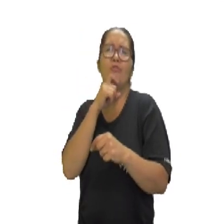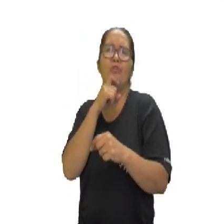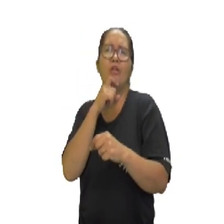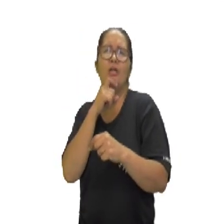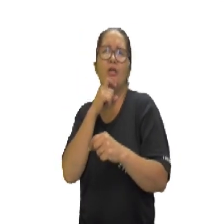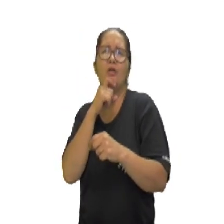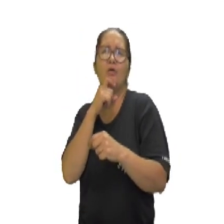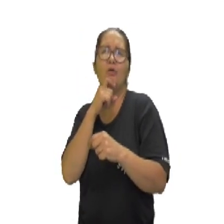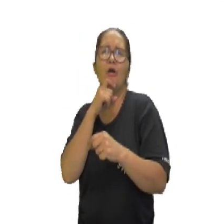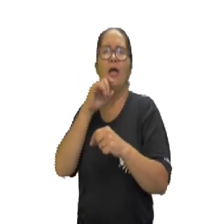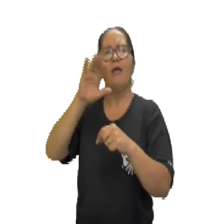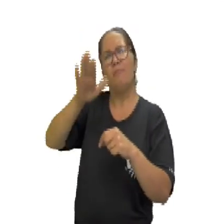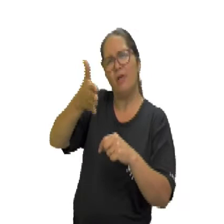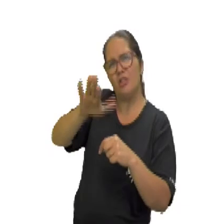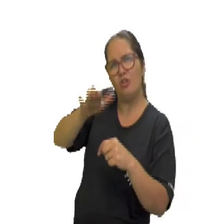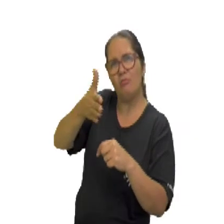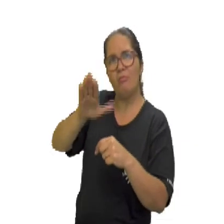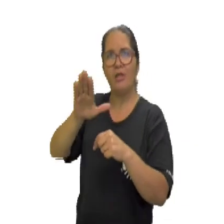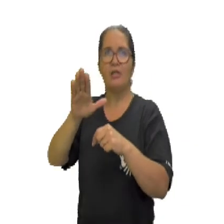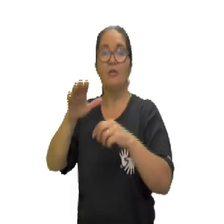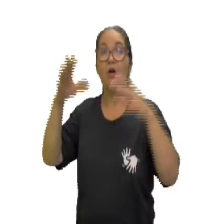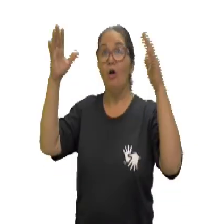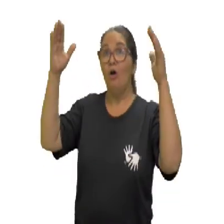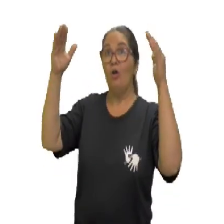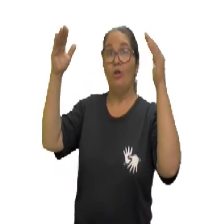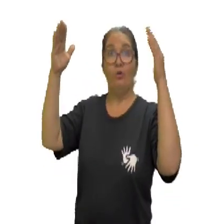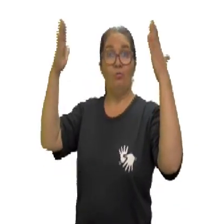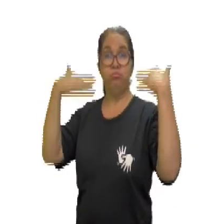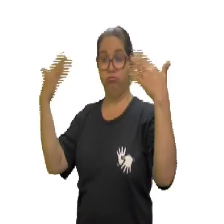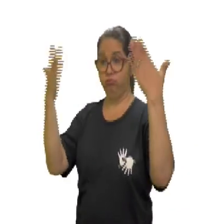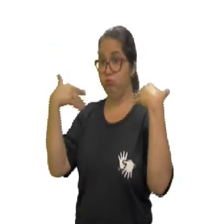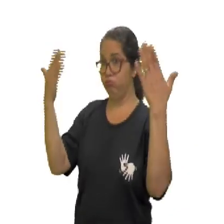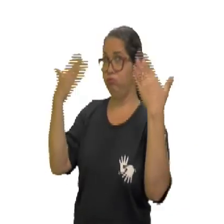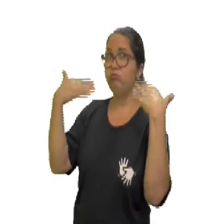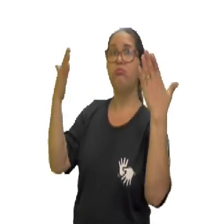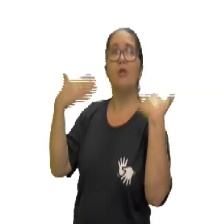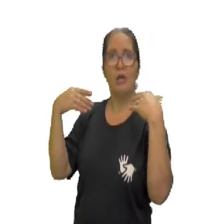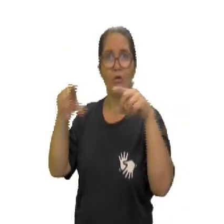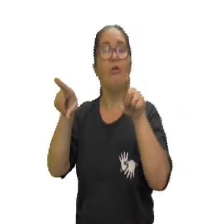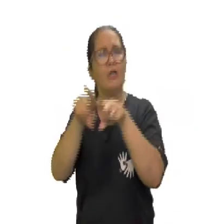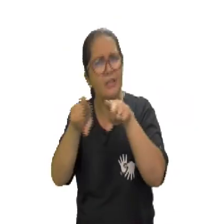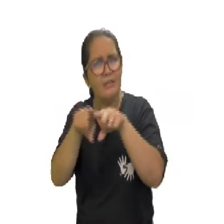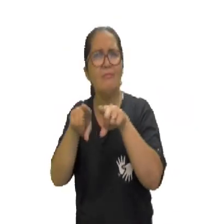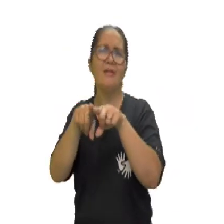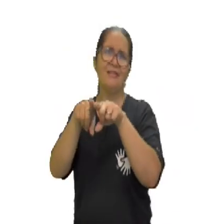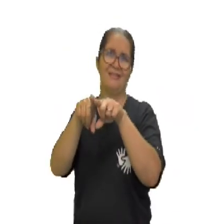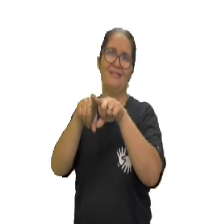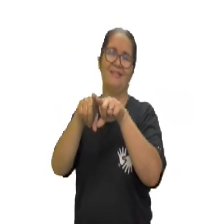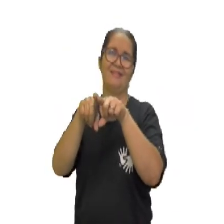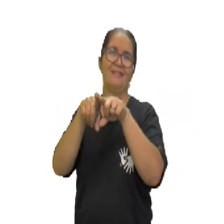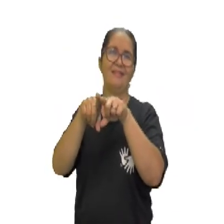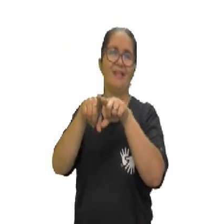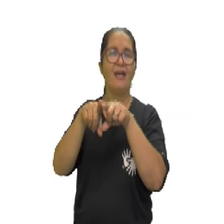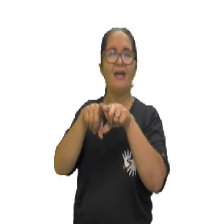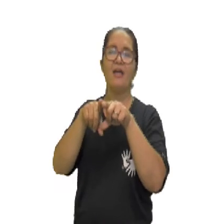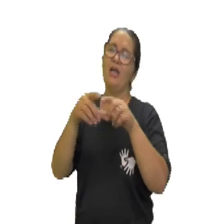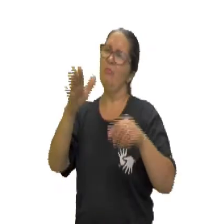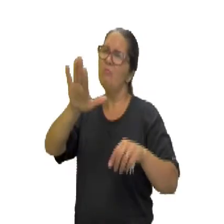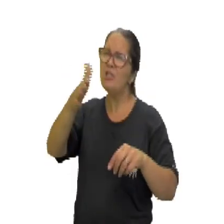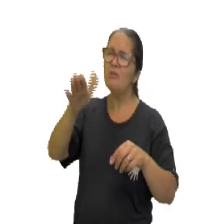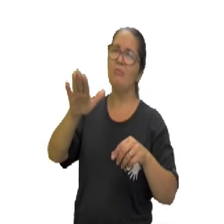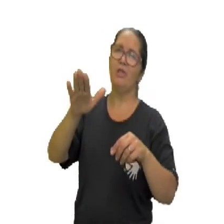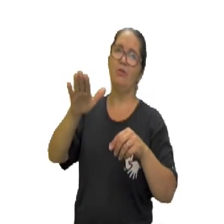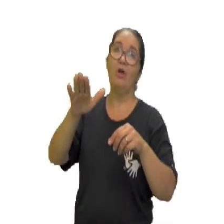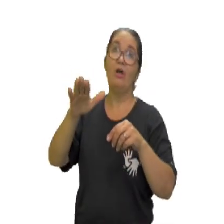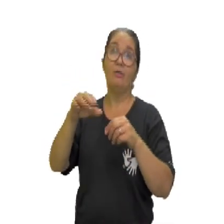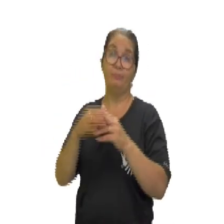ano todo. Com isso, existe um grande período de chuva, chove muito na região do Pantanal,